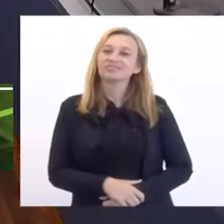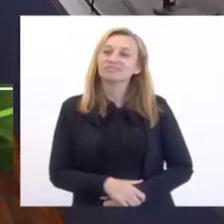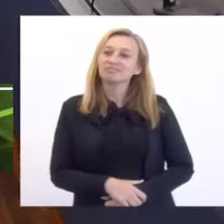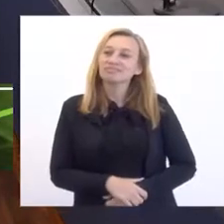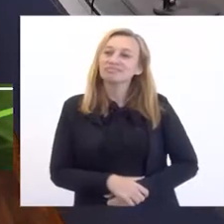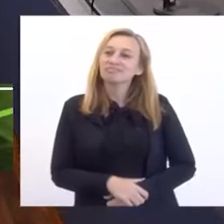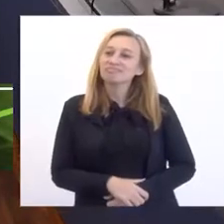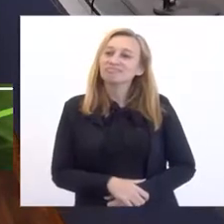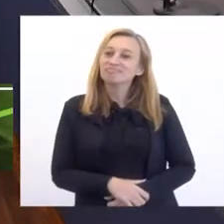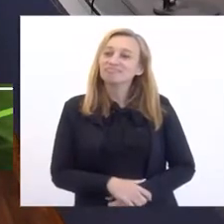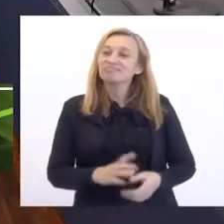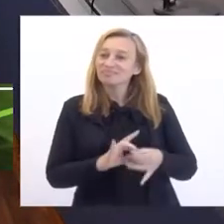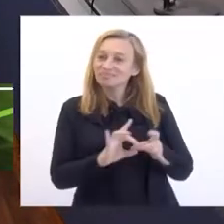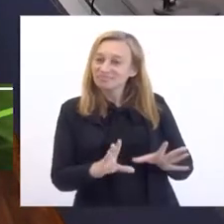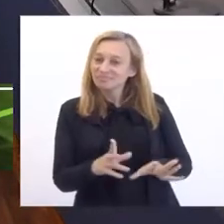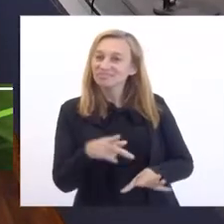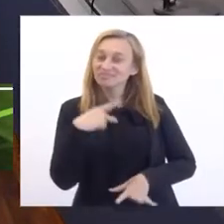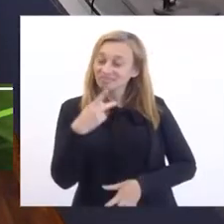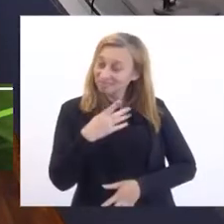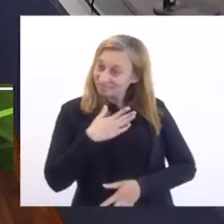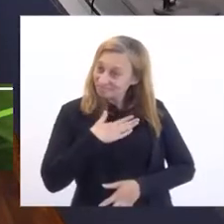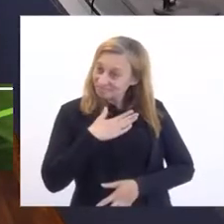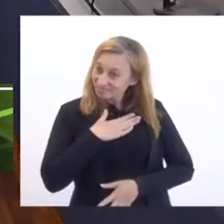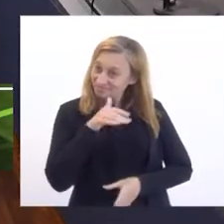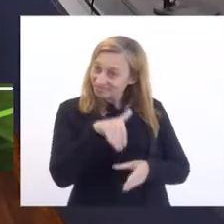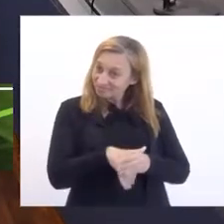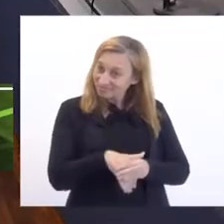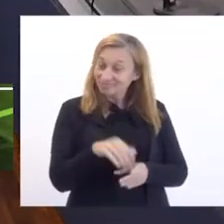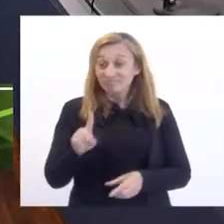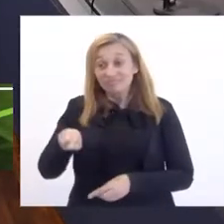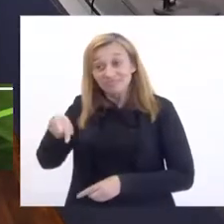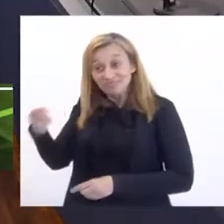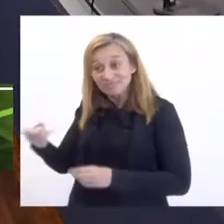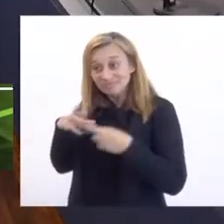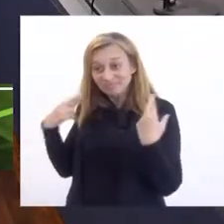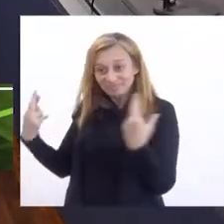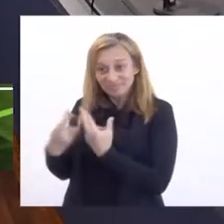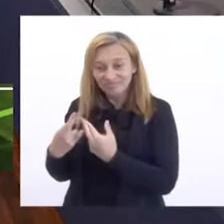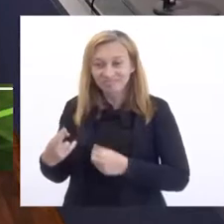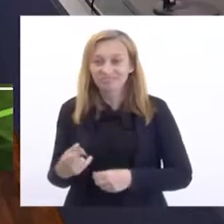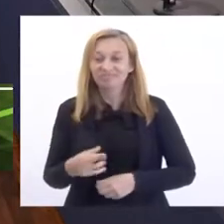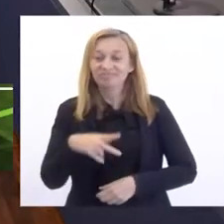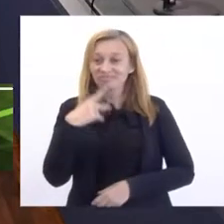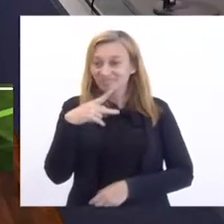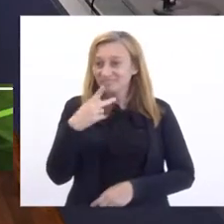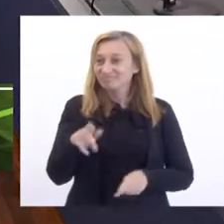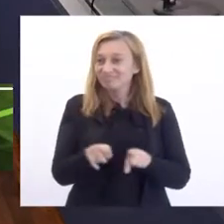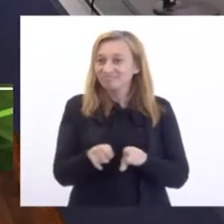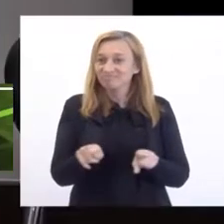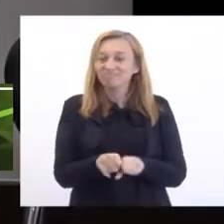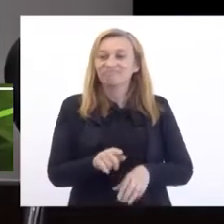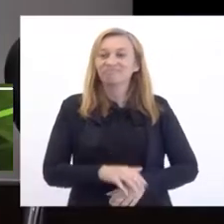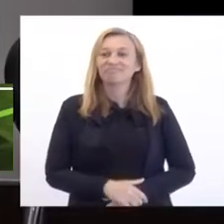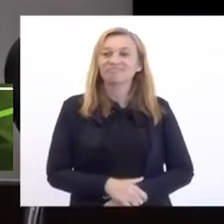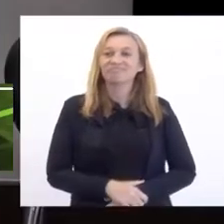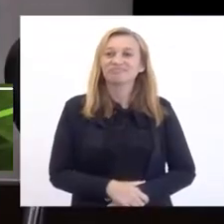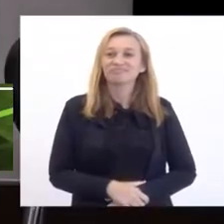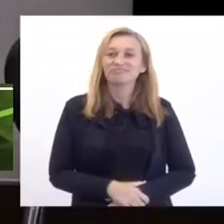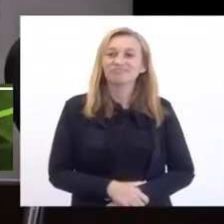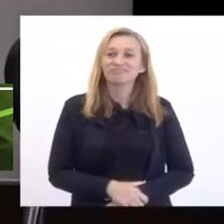Eu também quero deixar consignado o meu voto para participar da outra audiência em que eu tenho fala. É,